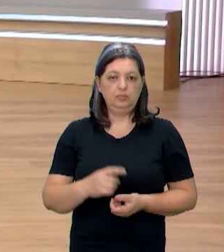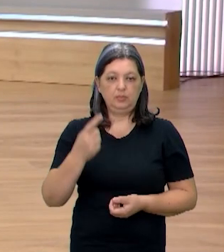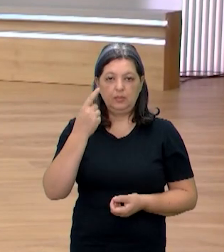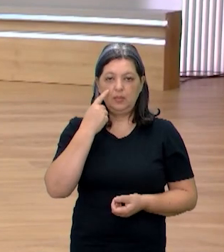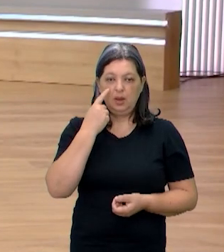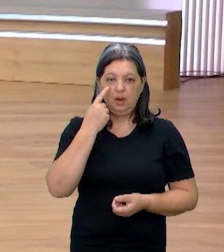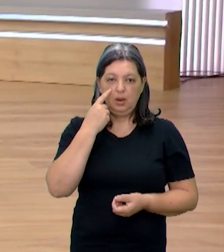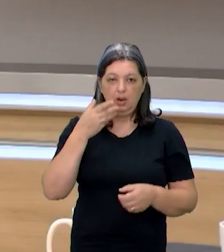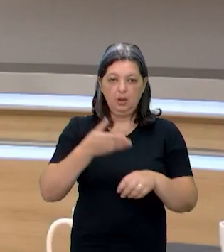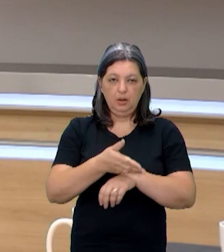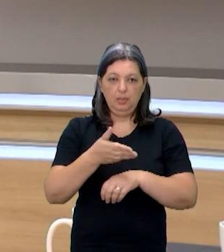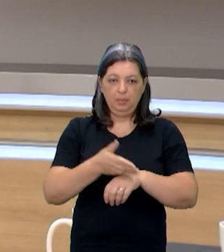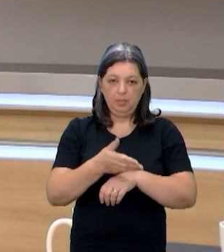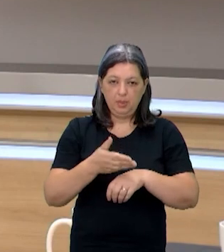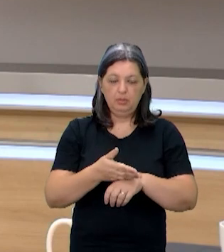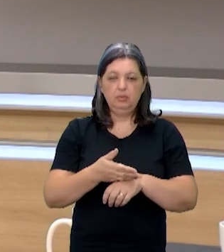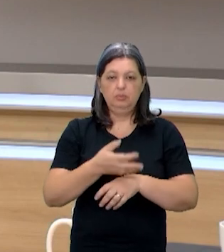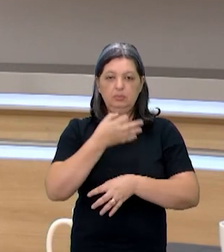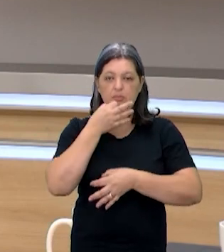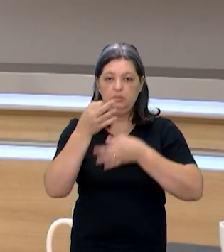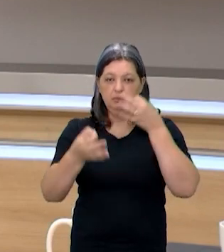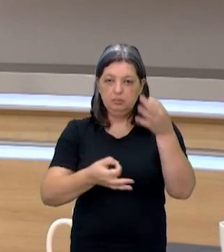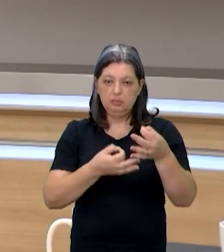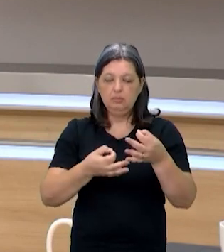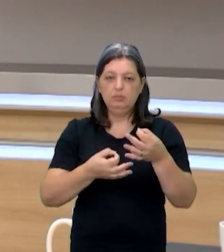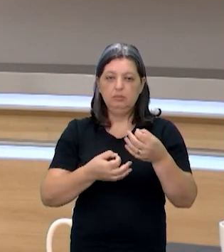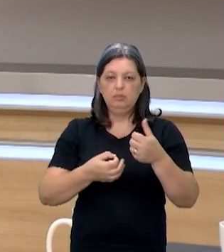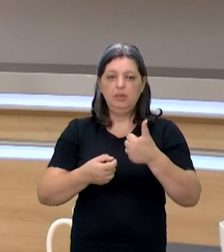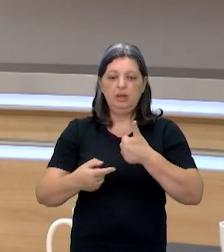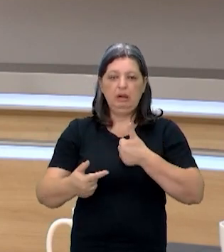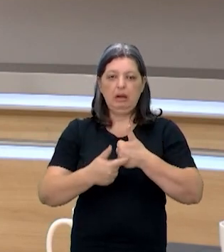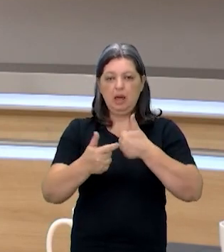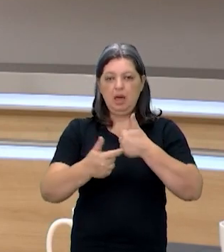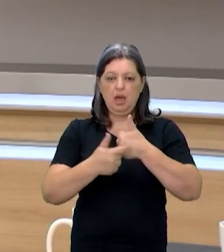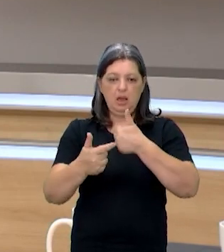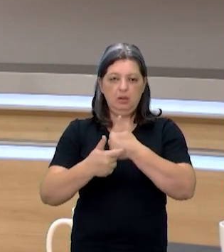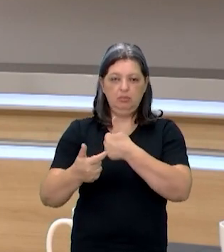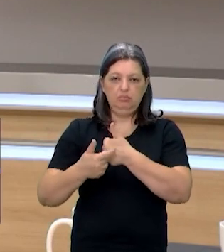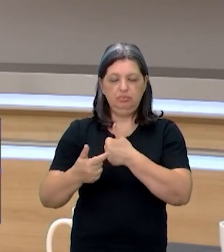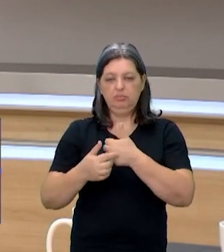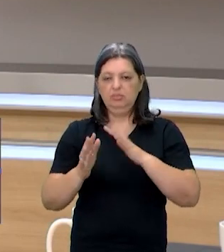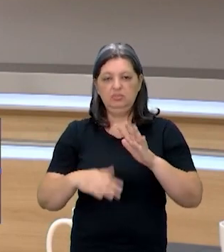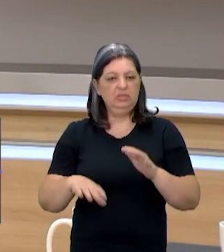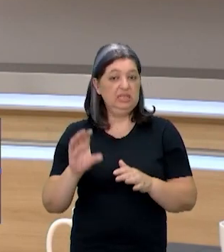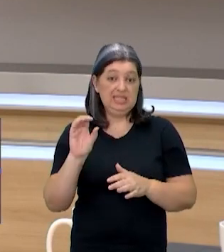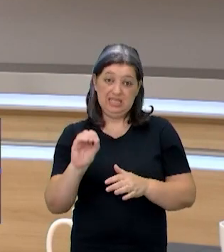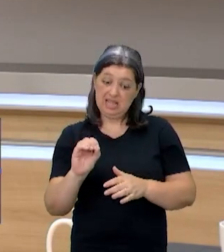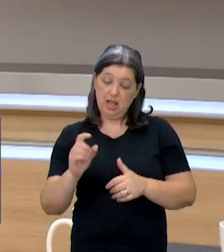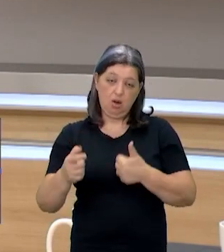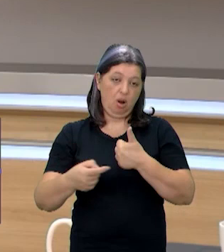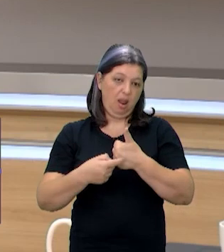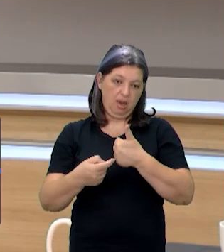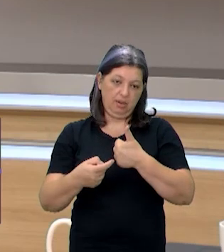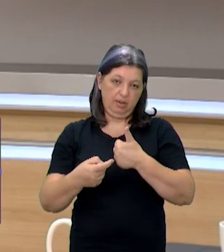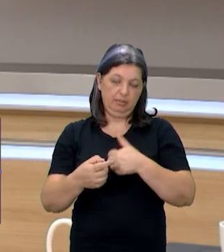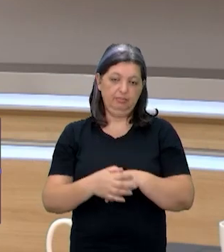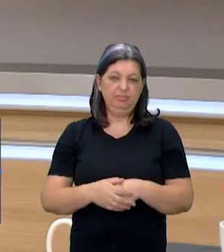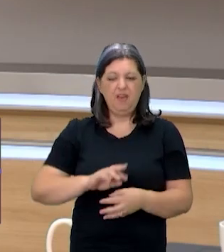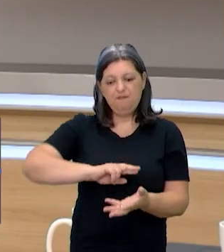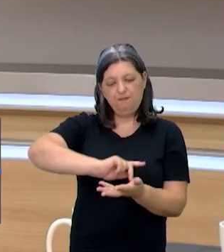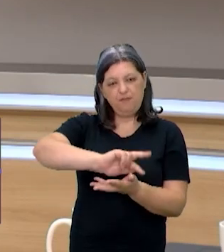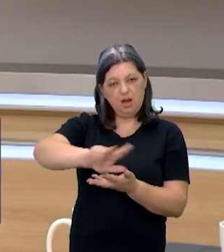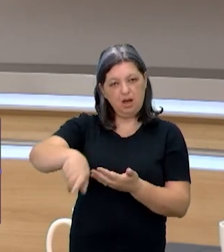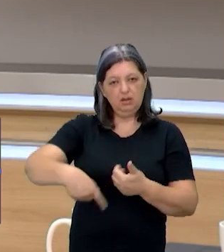Pessoal aqui participando com a gente, falando, muitos likes, nenhum like,